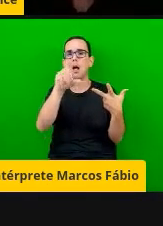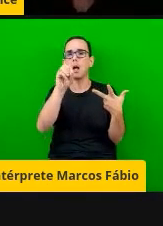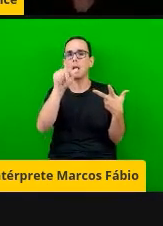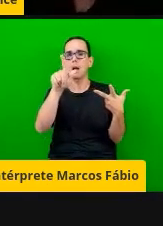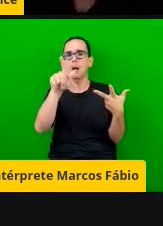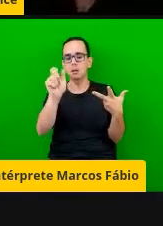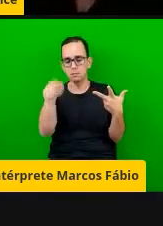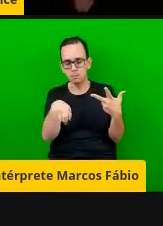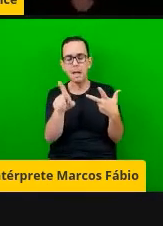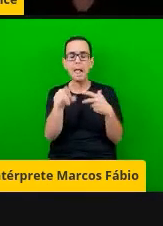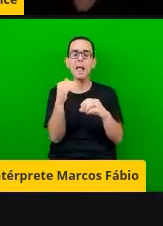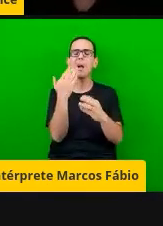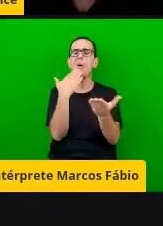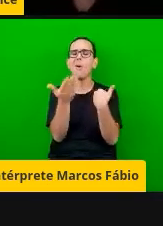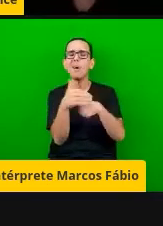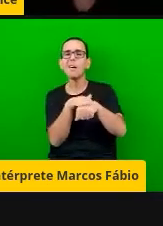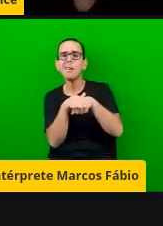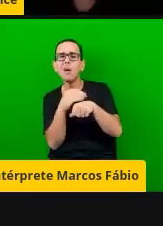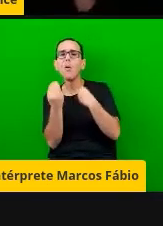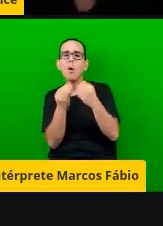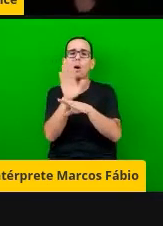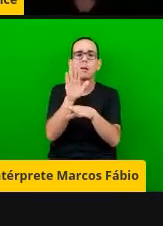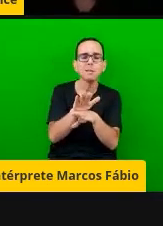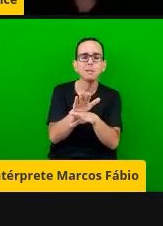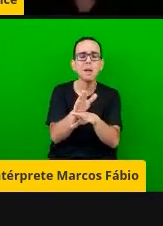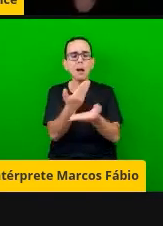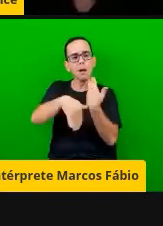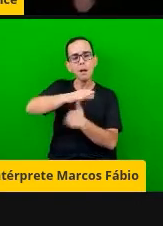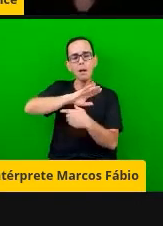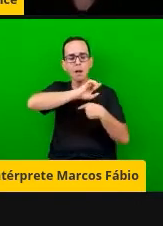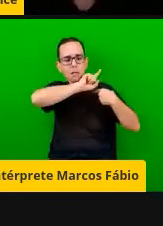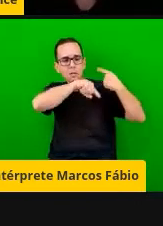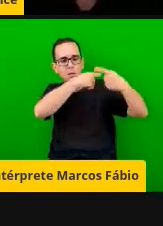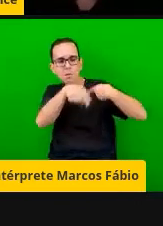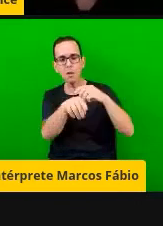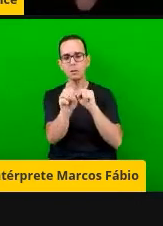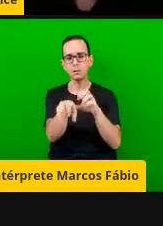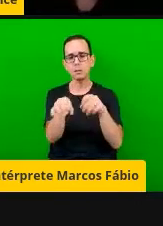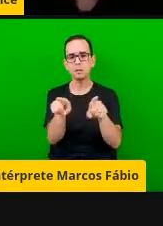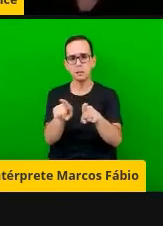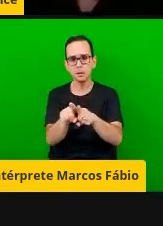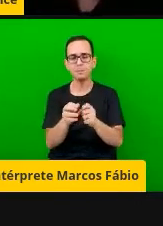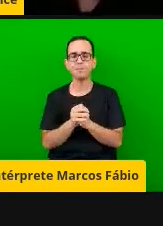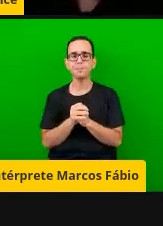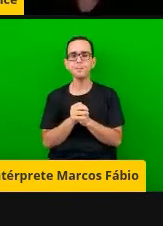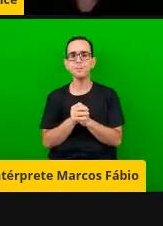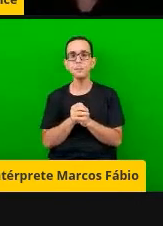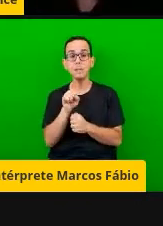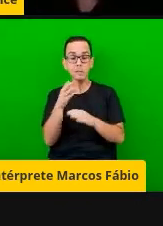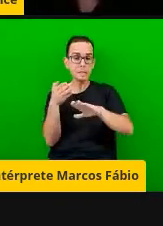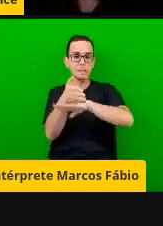com vocês. Como é que a gente pode auxiliar vocês nesse processo, né, de ensino? Então, se vocês entrarem lá no